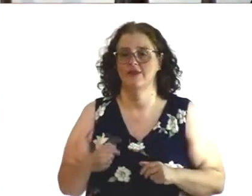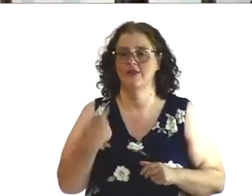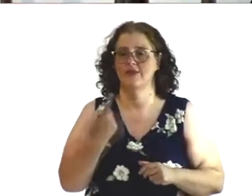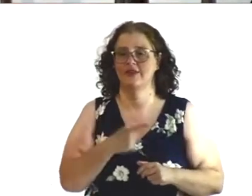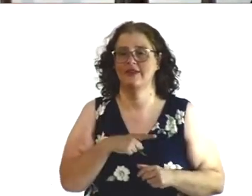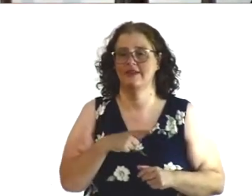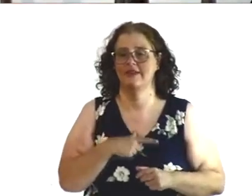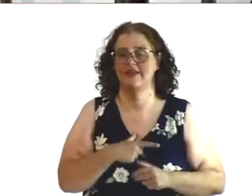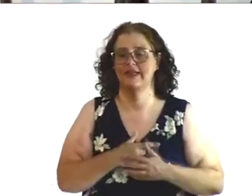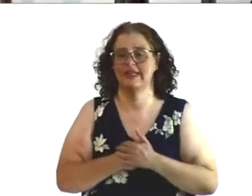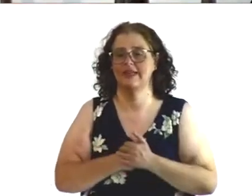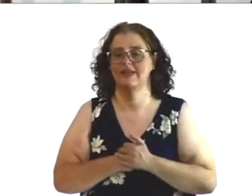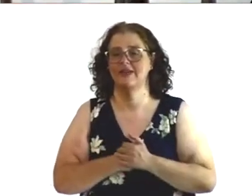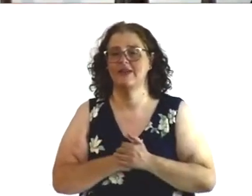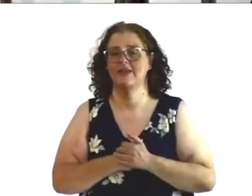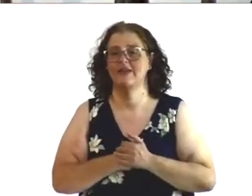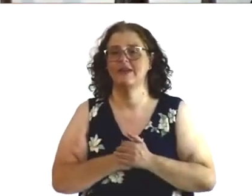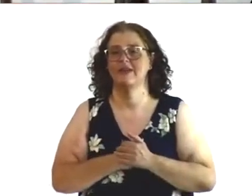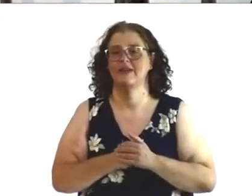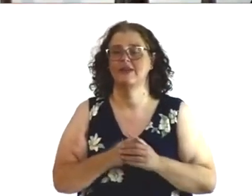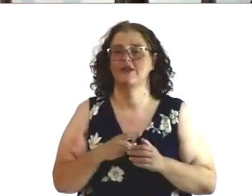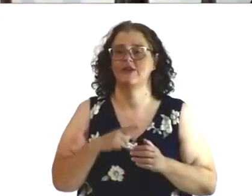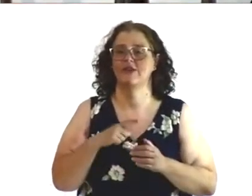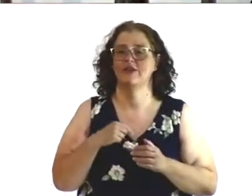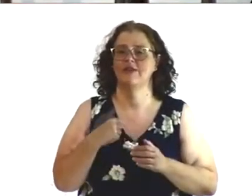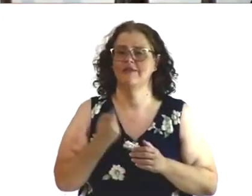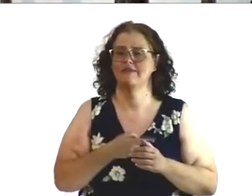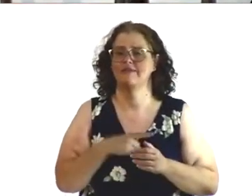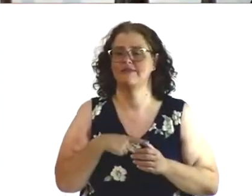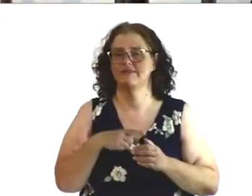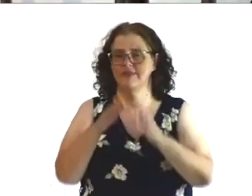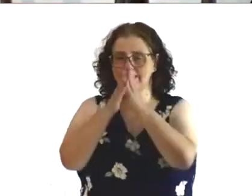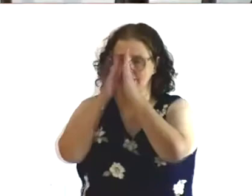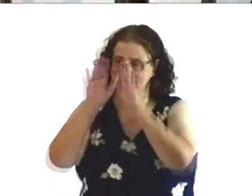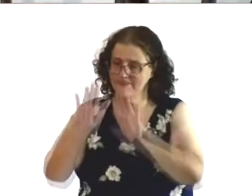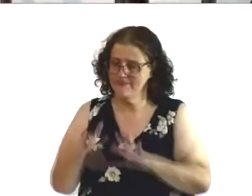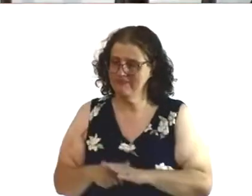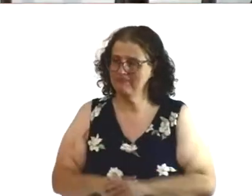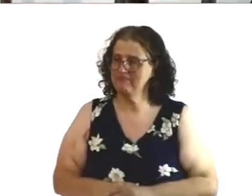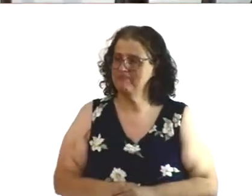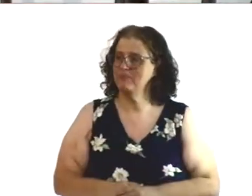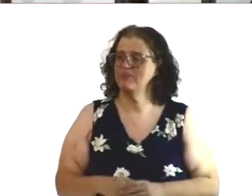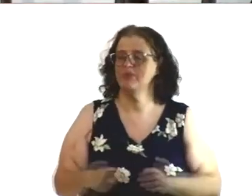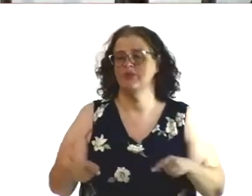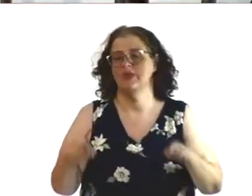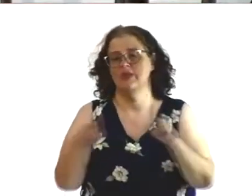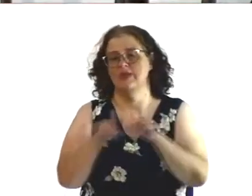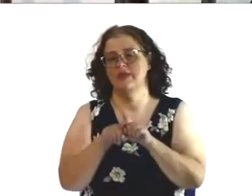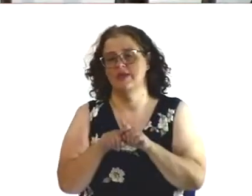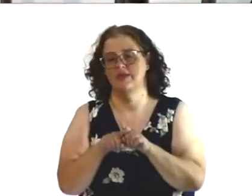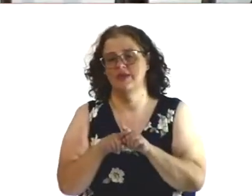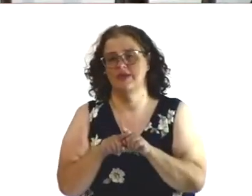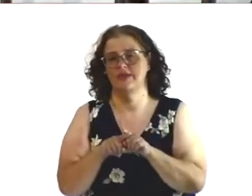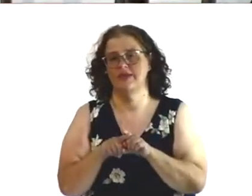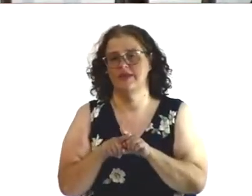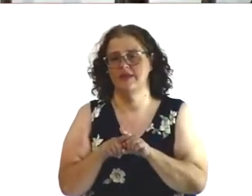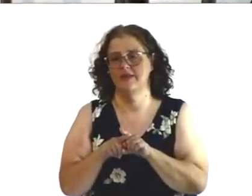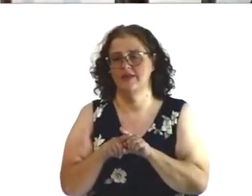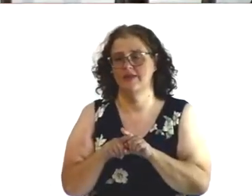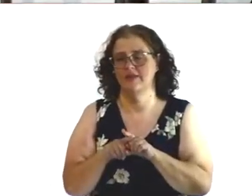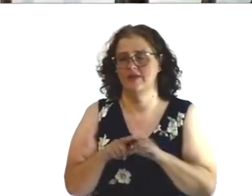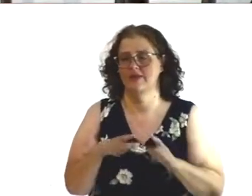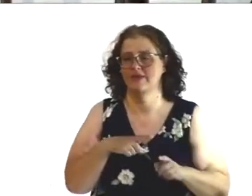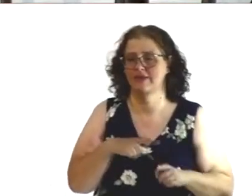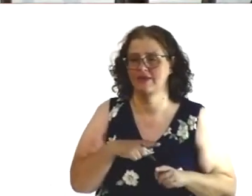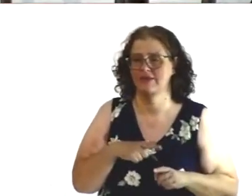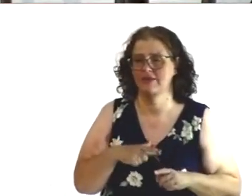quando queremos, ou até se não quisermos, nem o adoramos. Então tem a ver com adoração, a visita dos